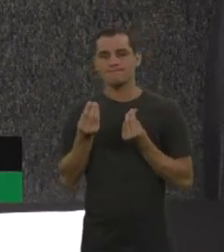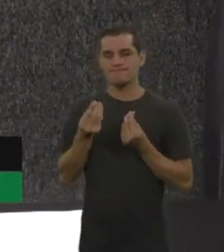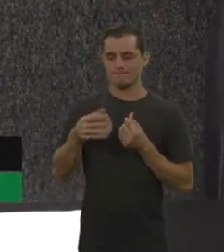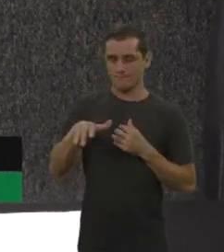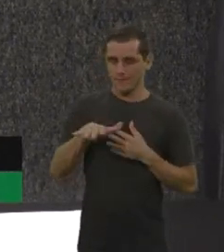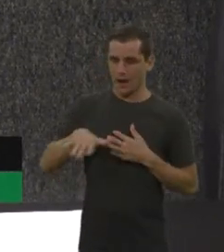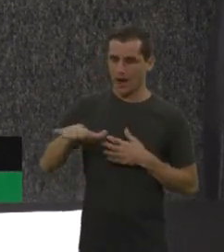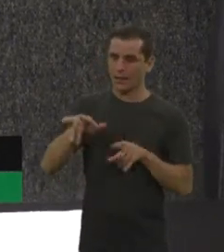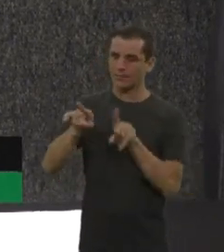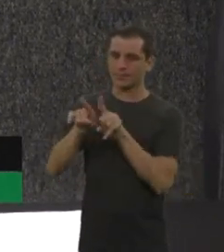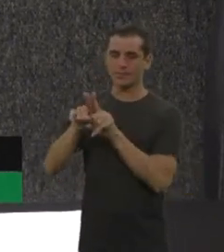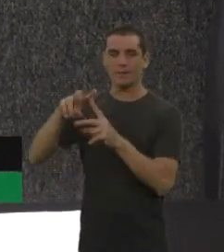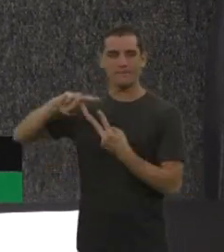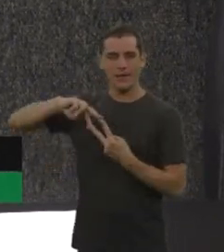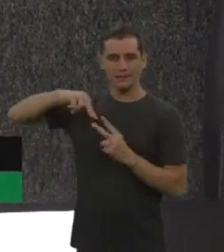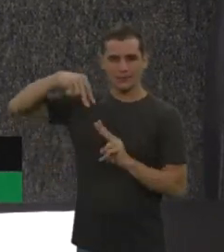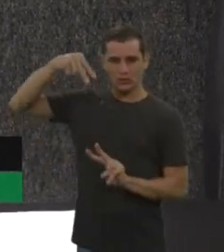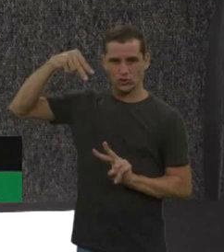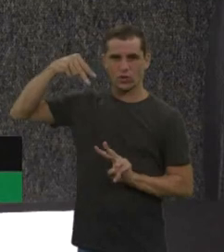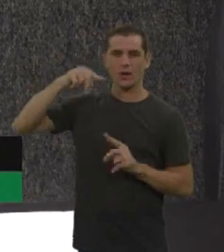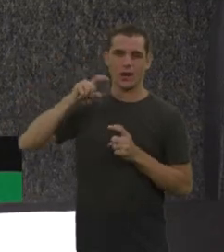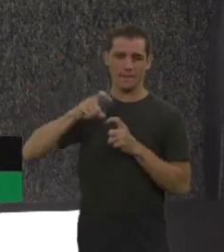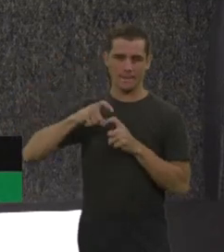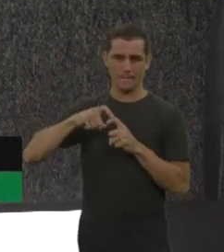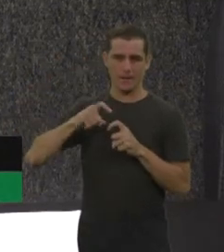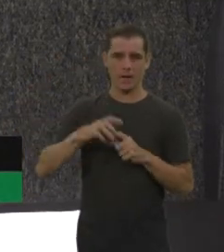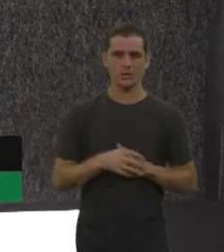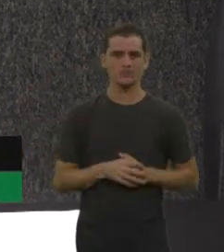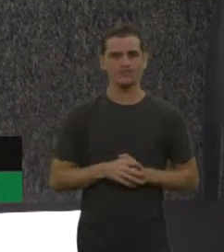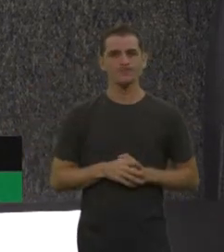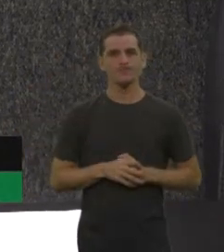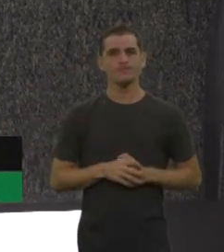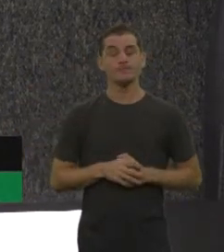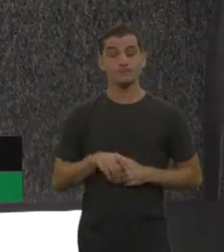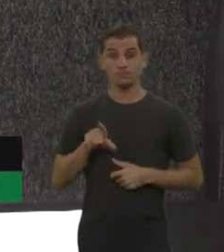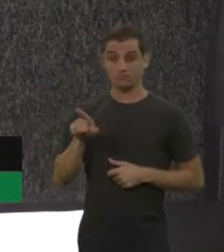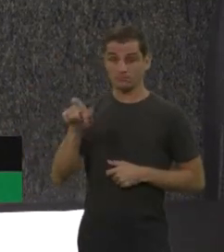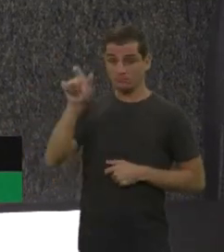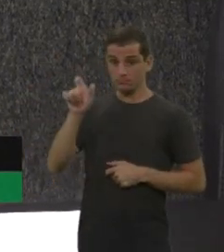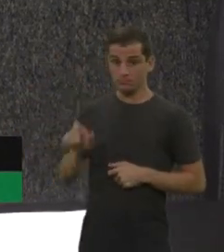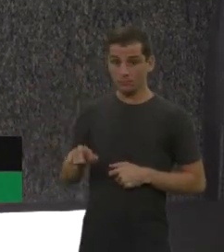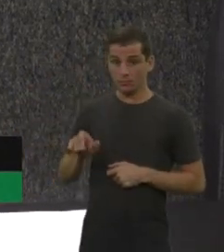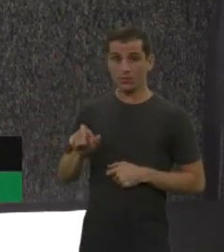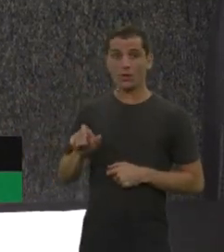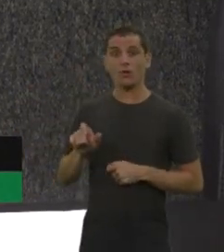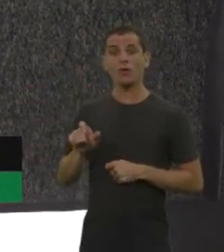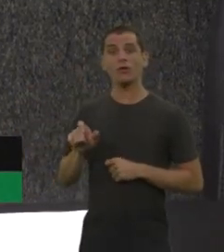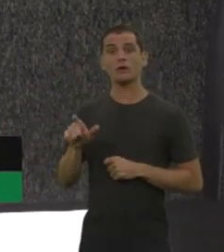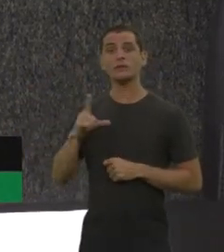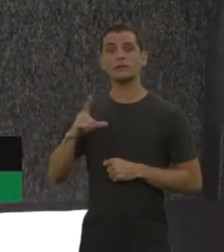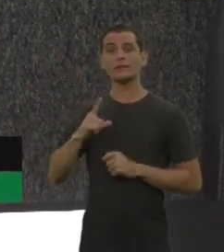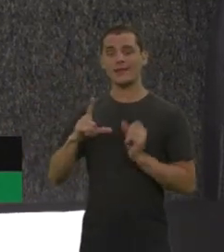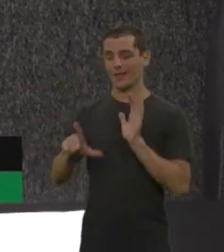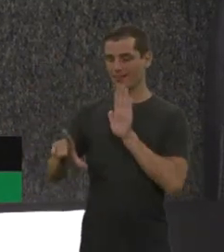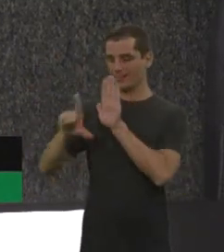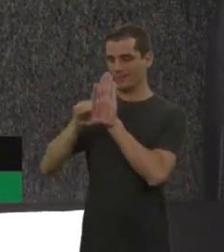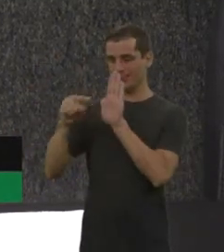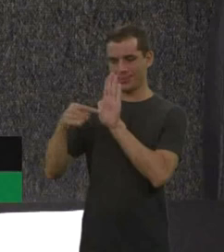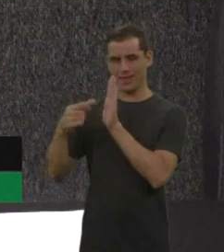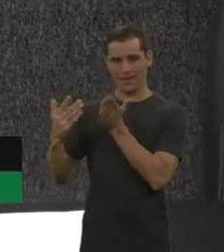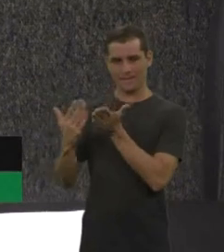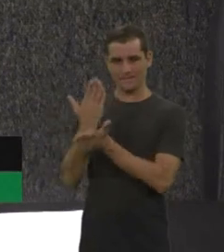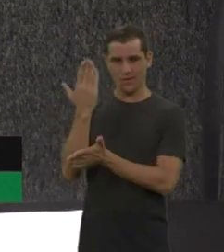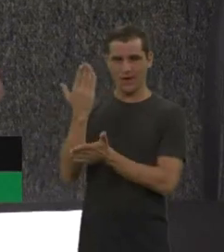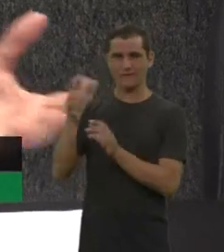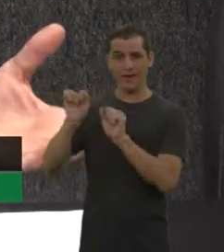Eu tenho uma lei aprovada aqui na Alesc, eu agradeço demais os deputados, Antídio, por ter melhorado,